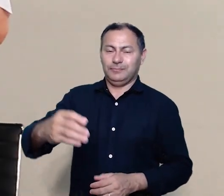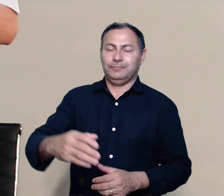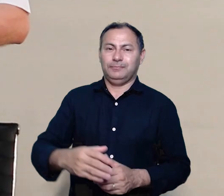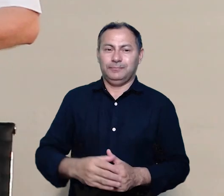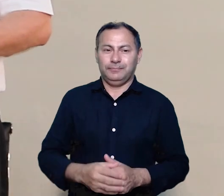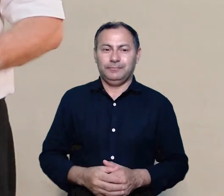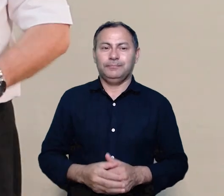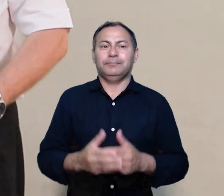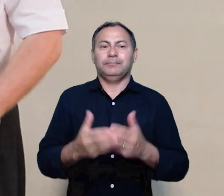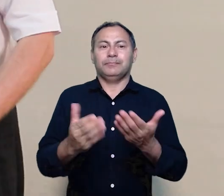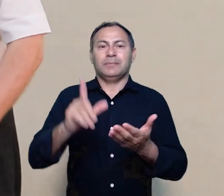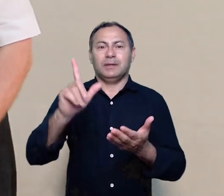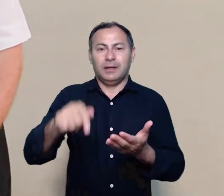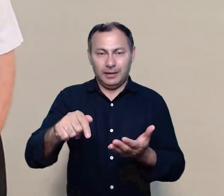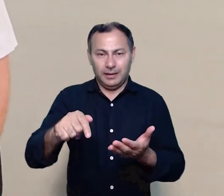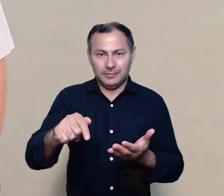Filho.